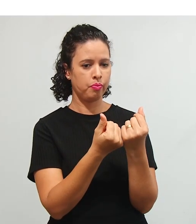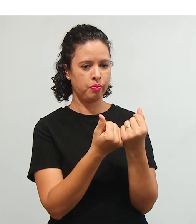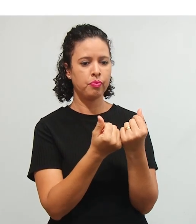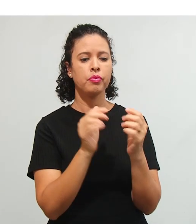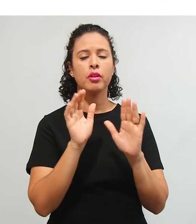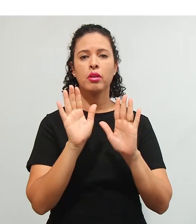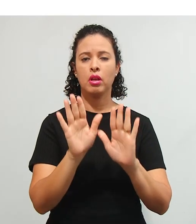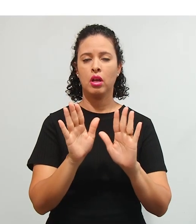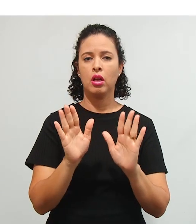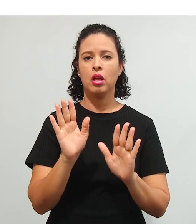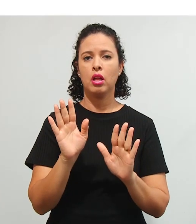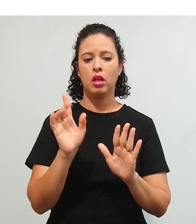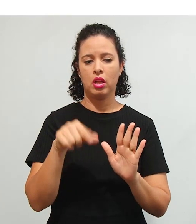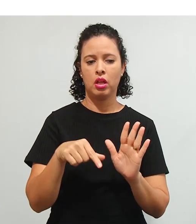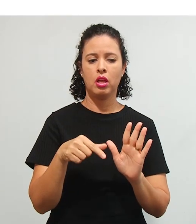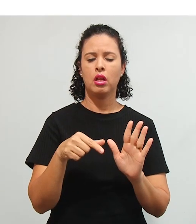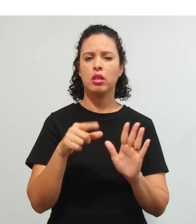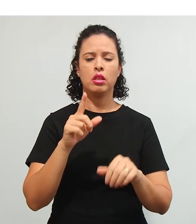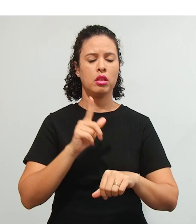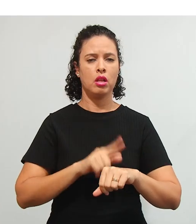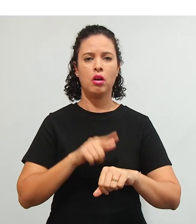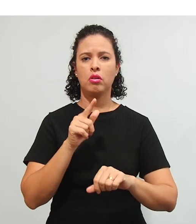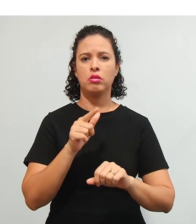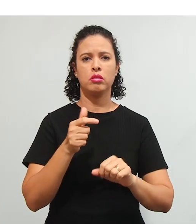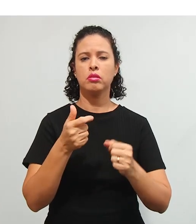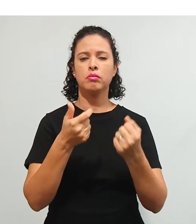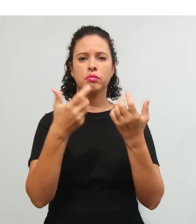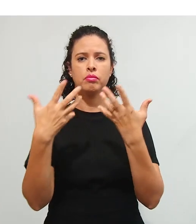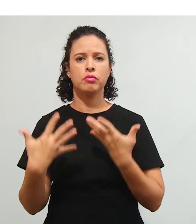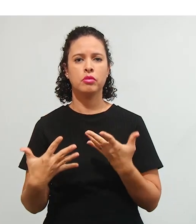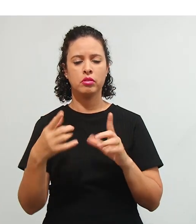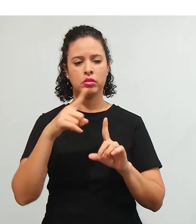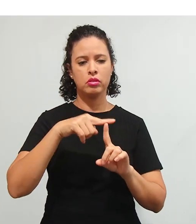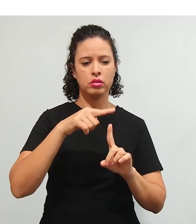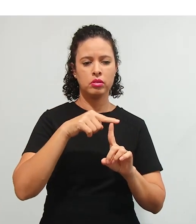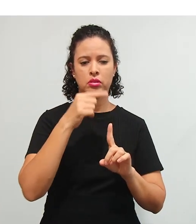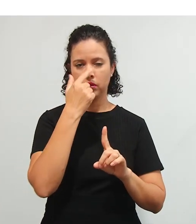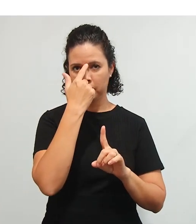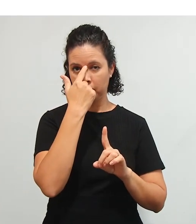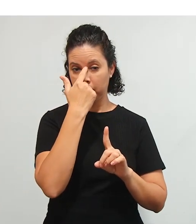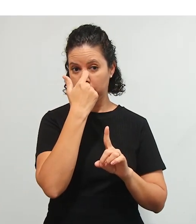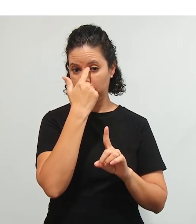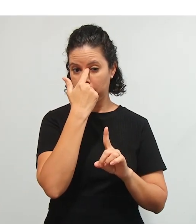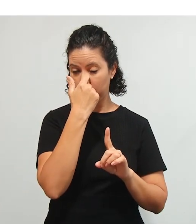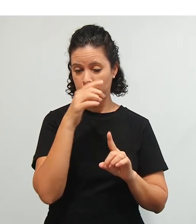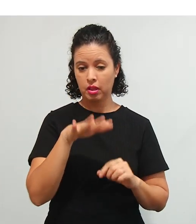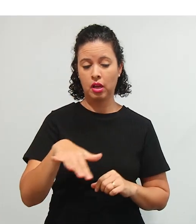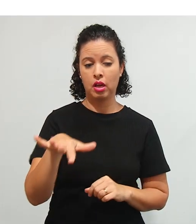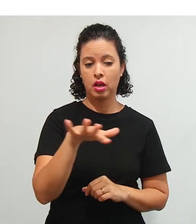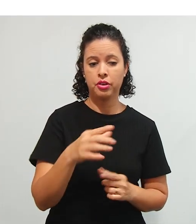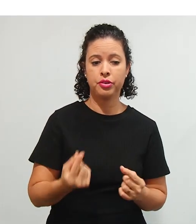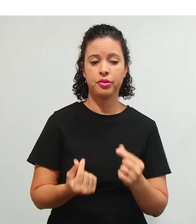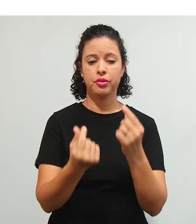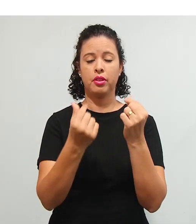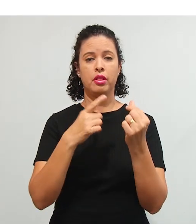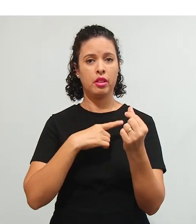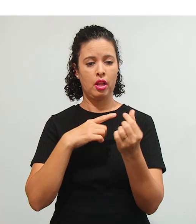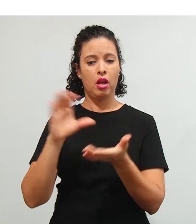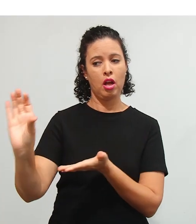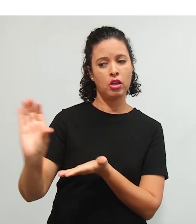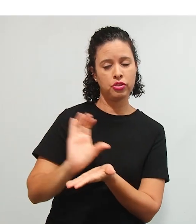Então, no momento da classificação por natureza, quanto à categoria econômica, nós temos as